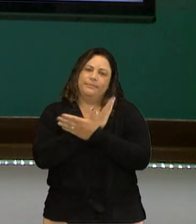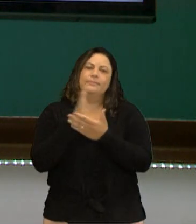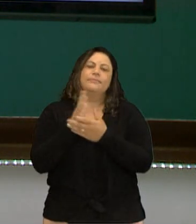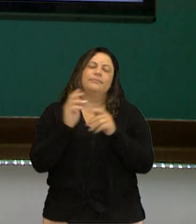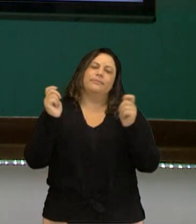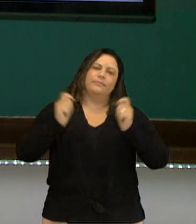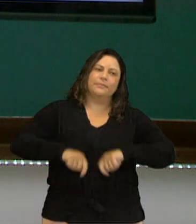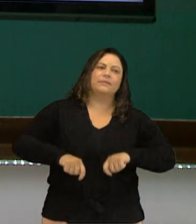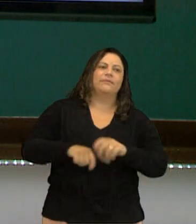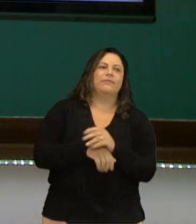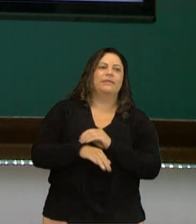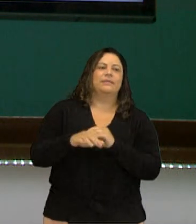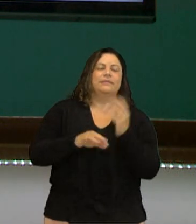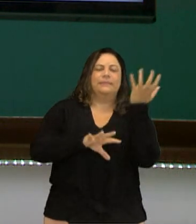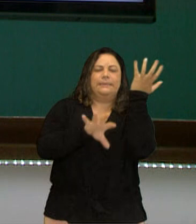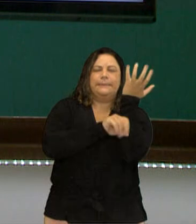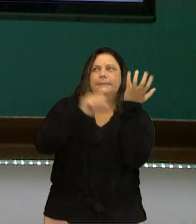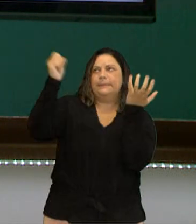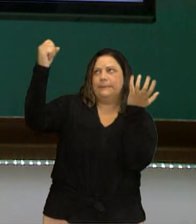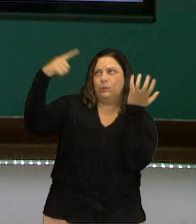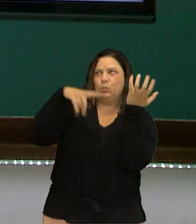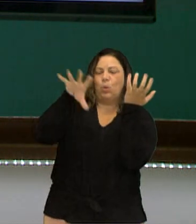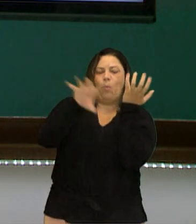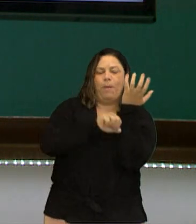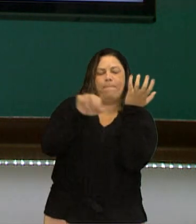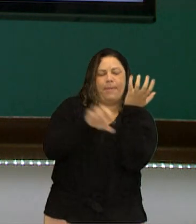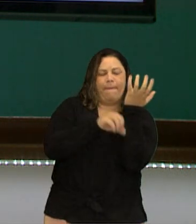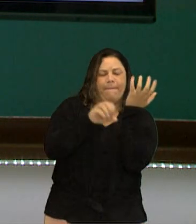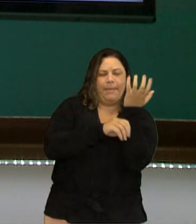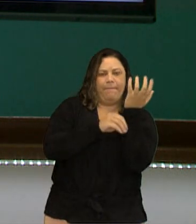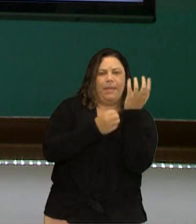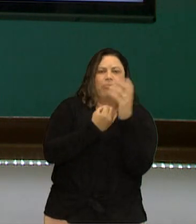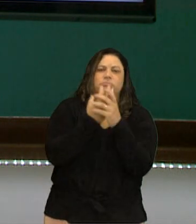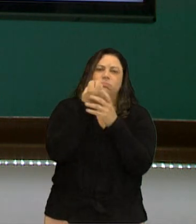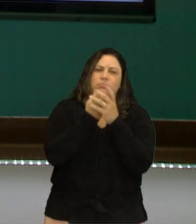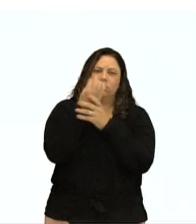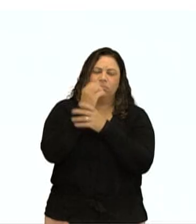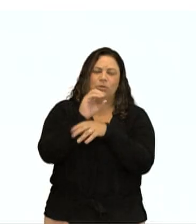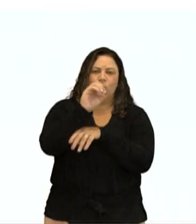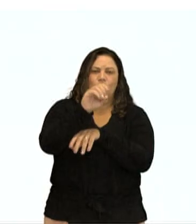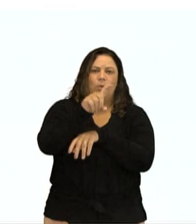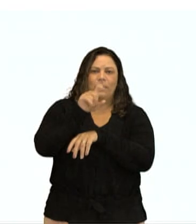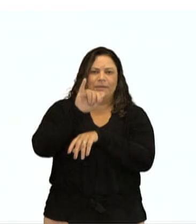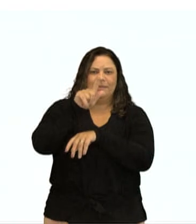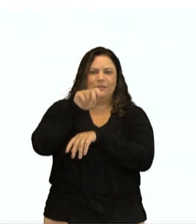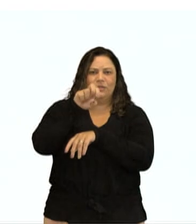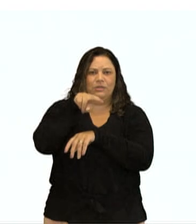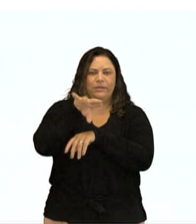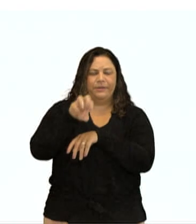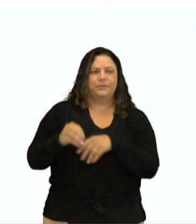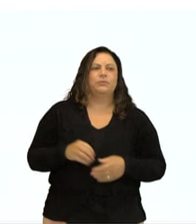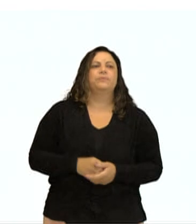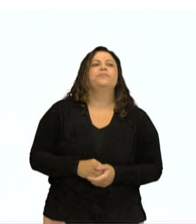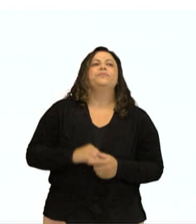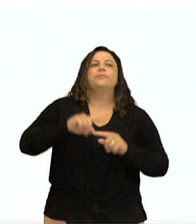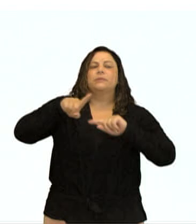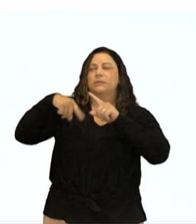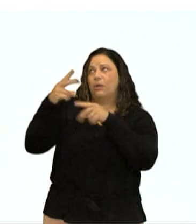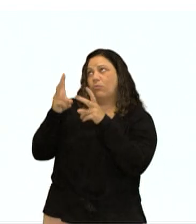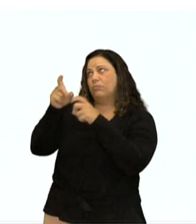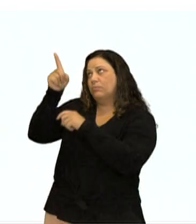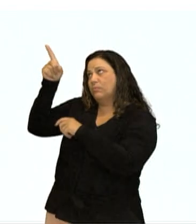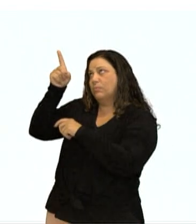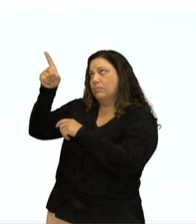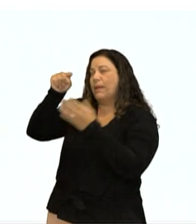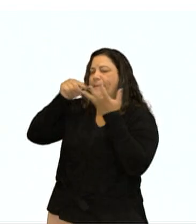fotossíntese produzindo o gás oxigênio. Então, bacteriose são doenças causadas por bactérias.